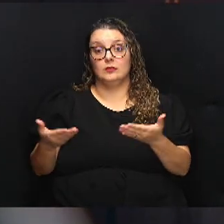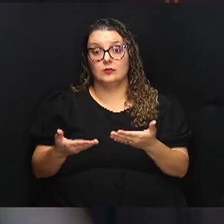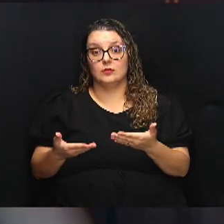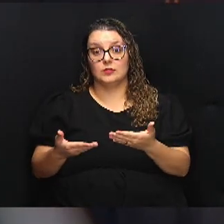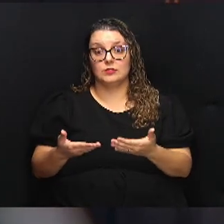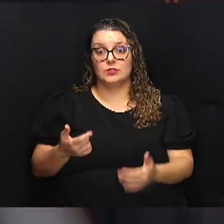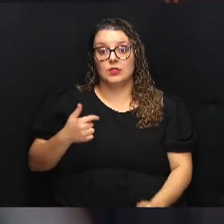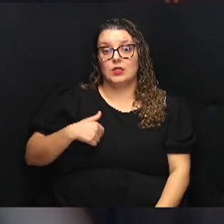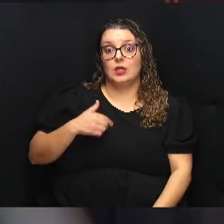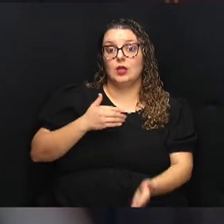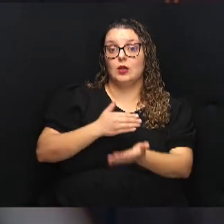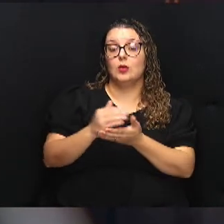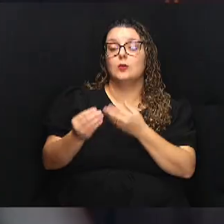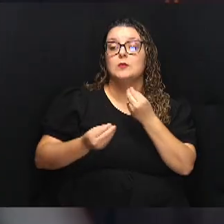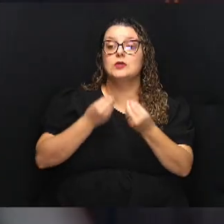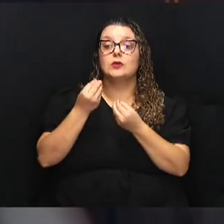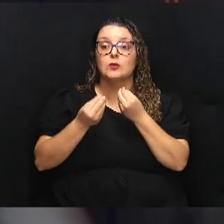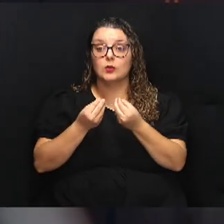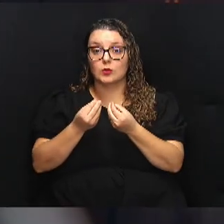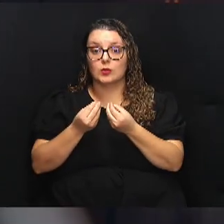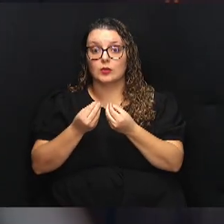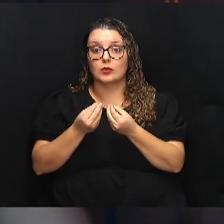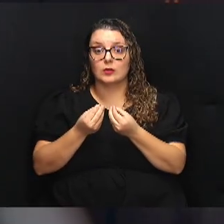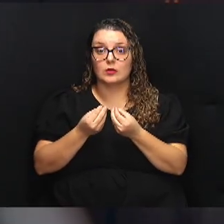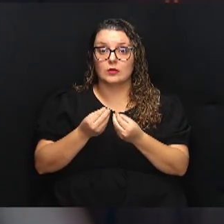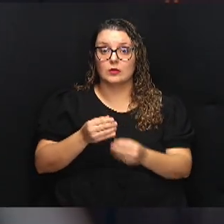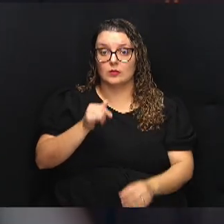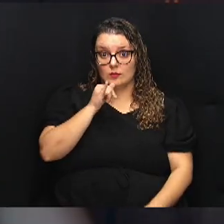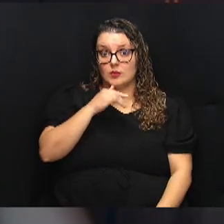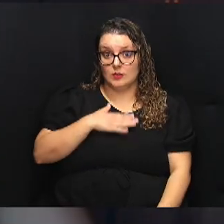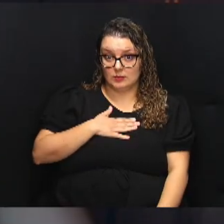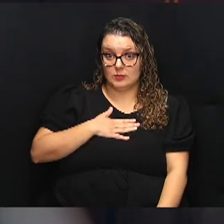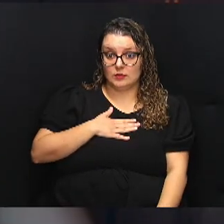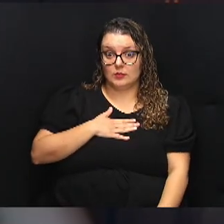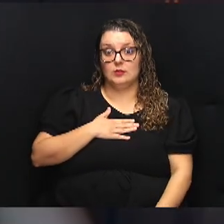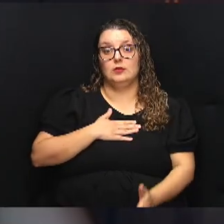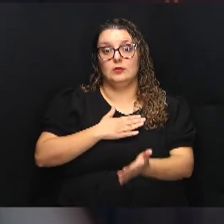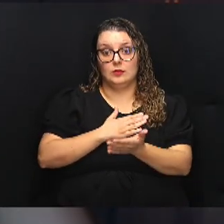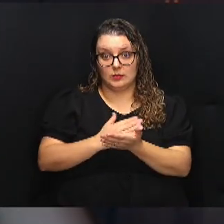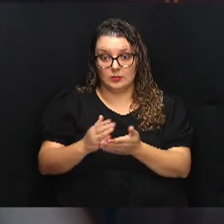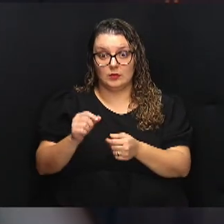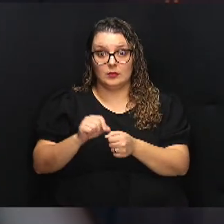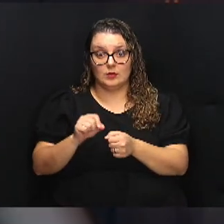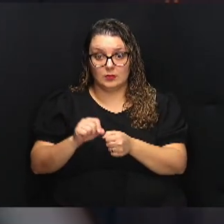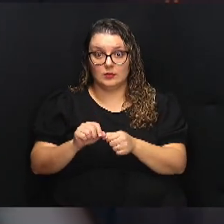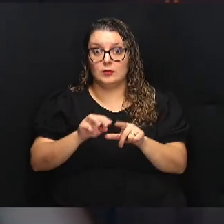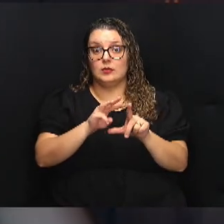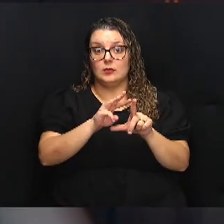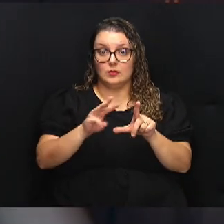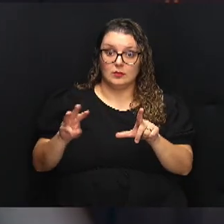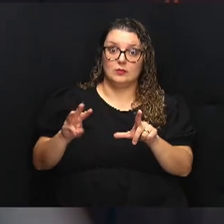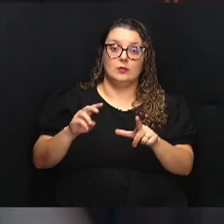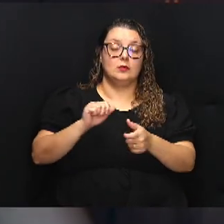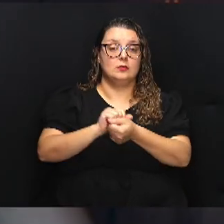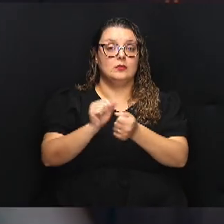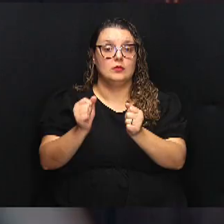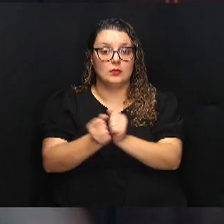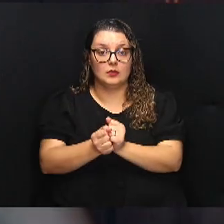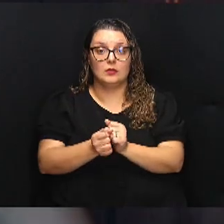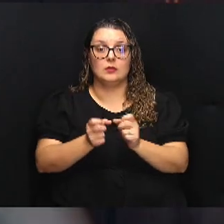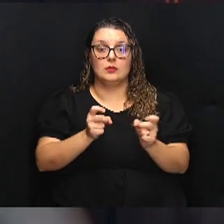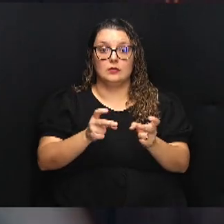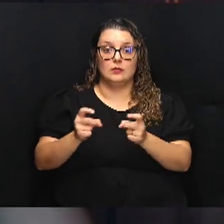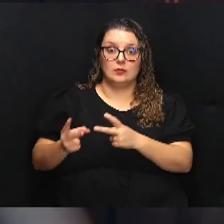eu comecei como? Acho legal trazer meu exemplo. Eu comecei fazendo um site adequado que me vendia.